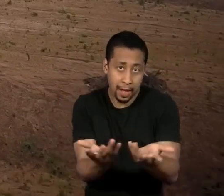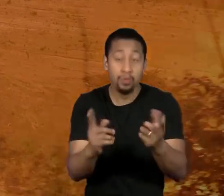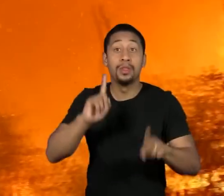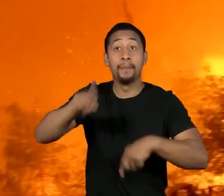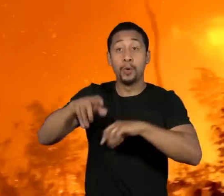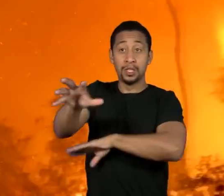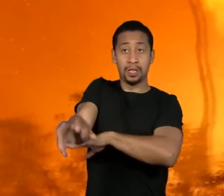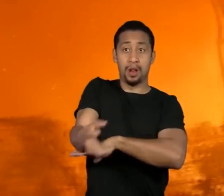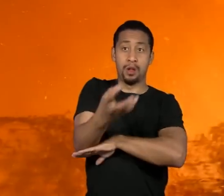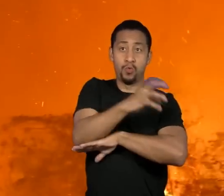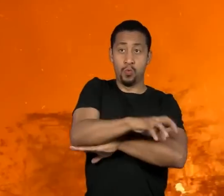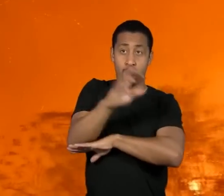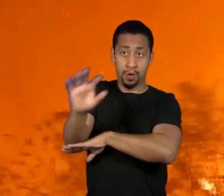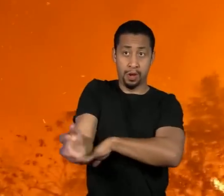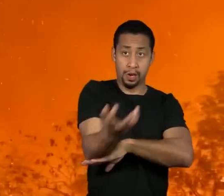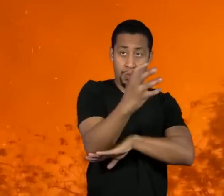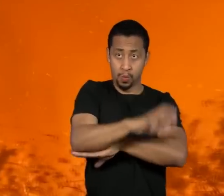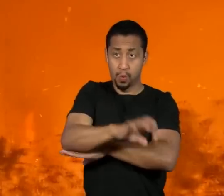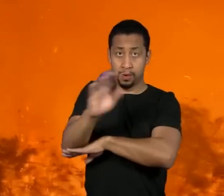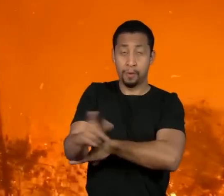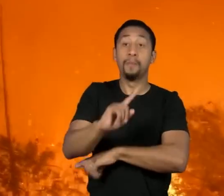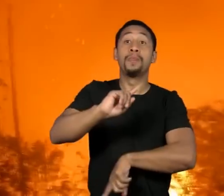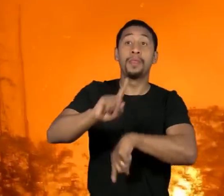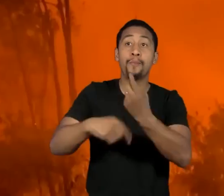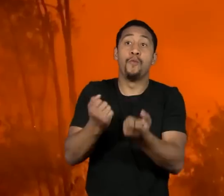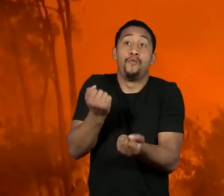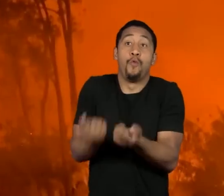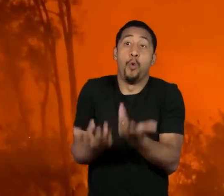vem o fogo.